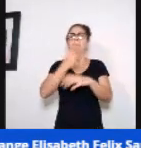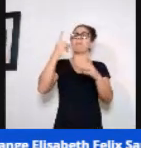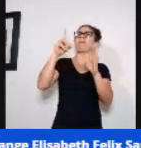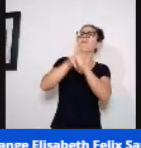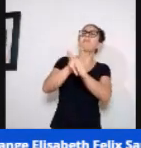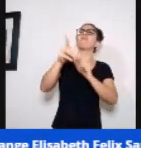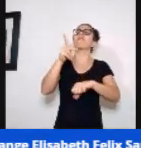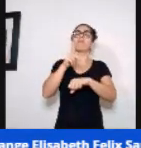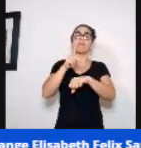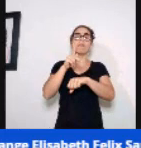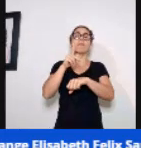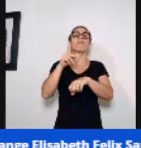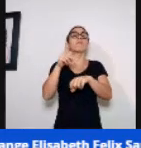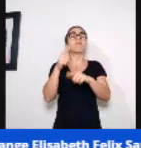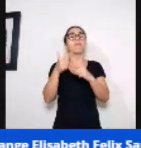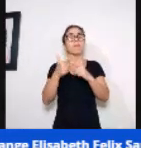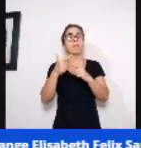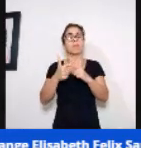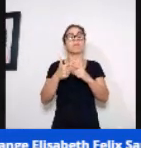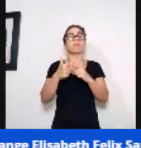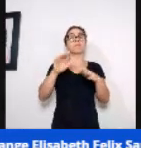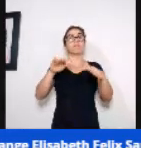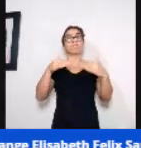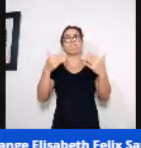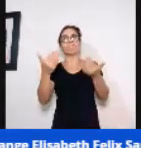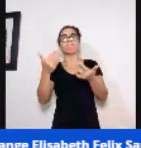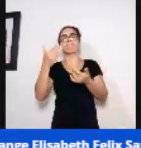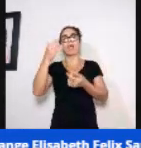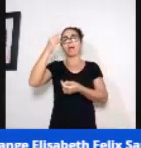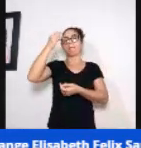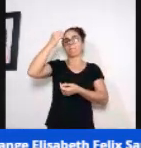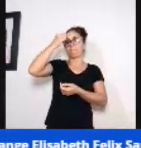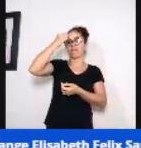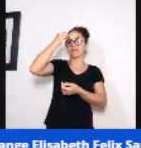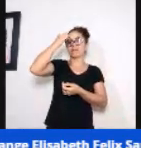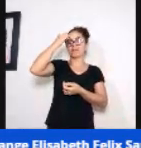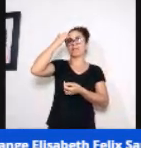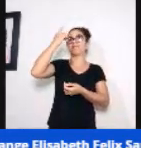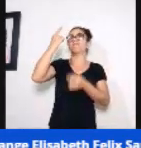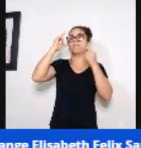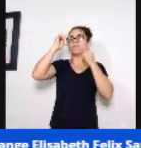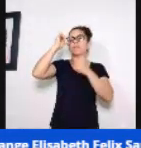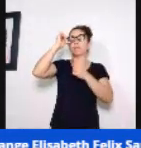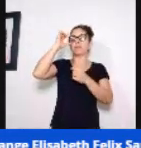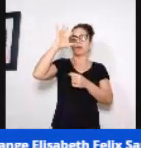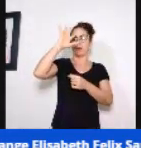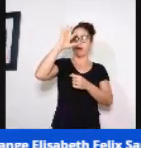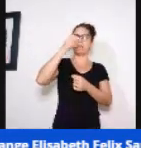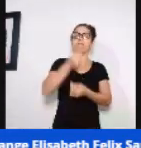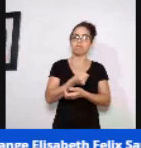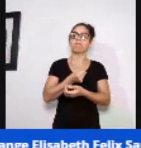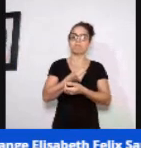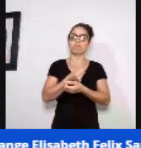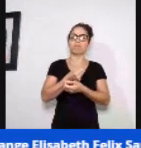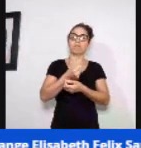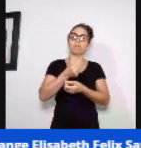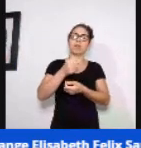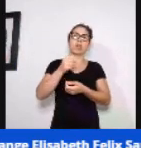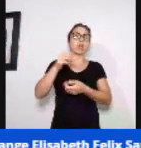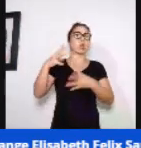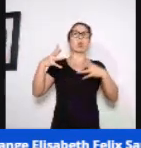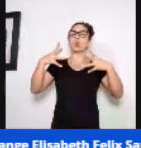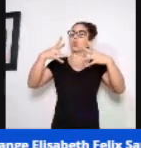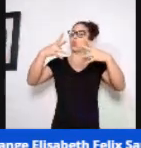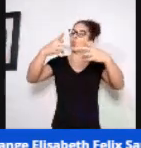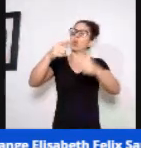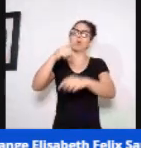No entanto, nós chegamos ao consenso, diante de todos os segmentos, que nem todos têm acesso a um Classroom,